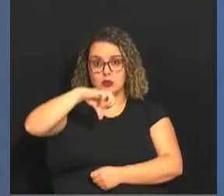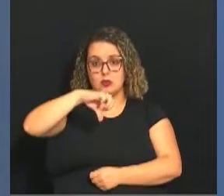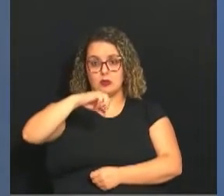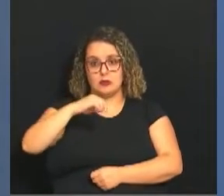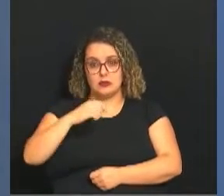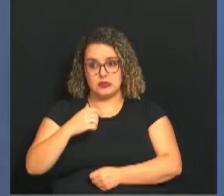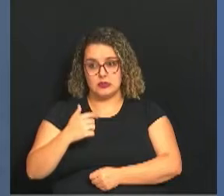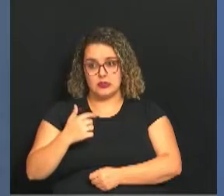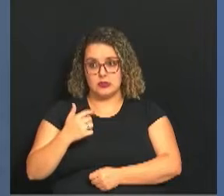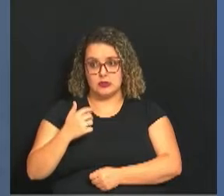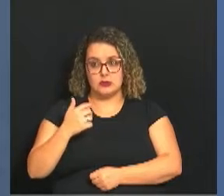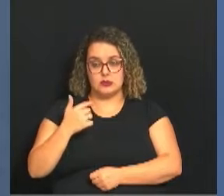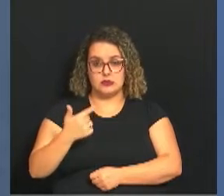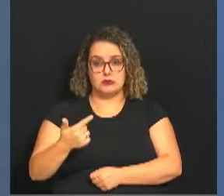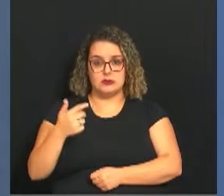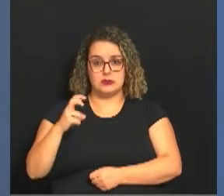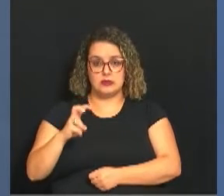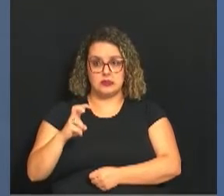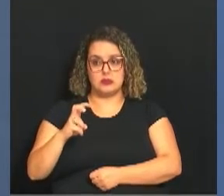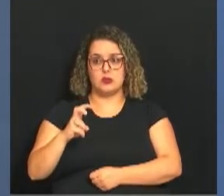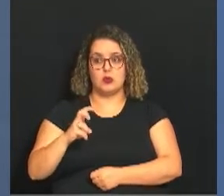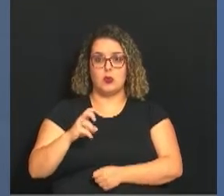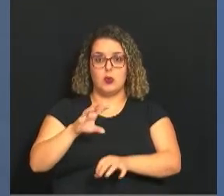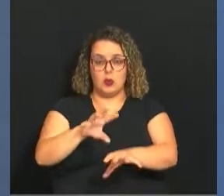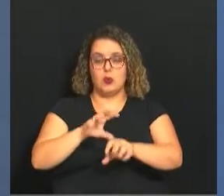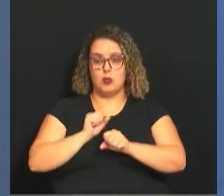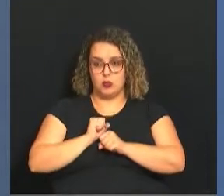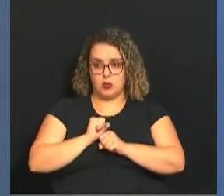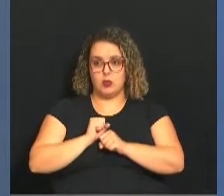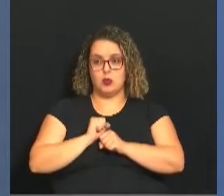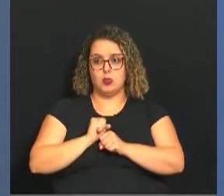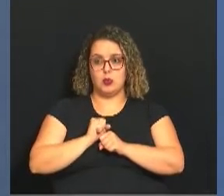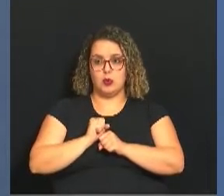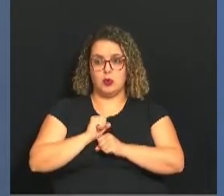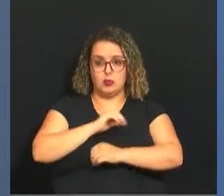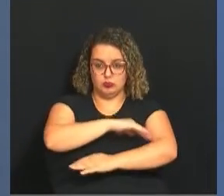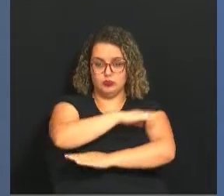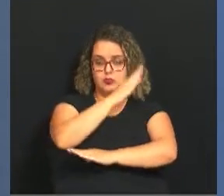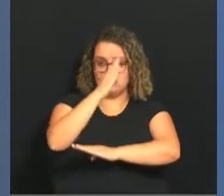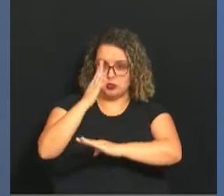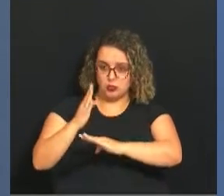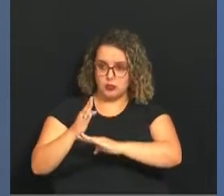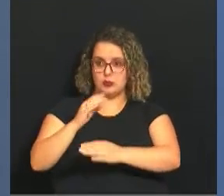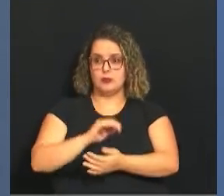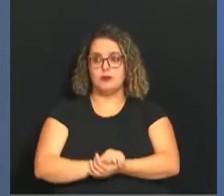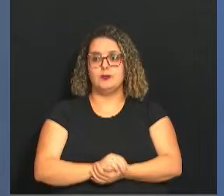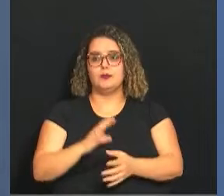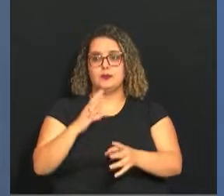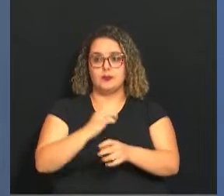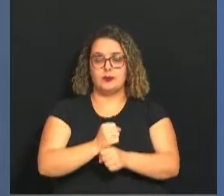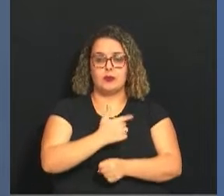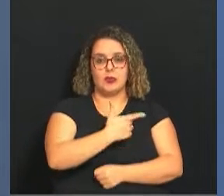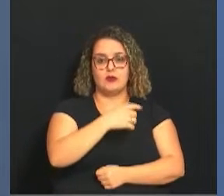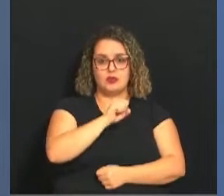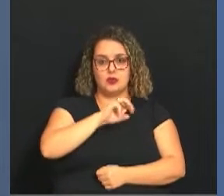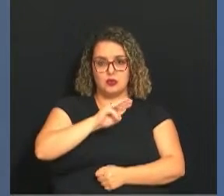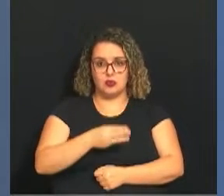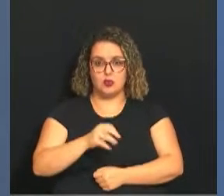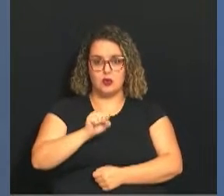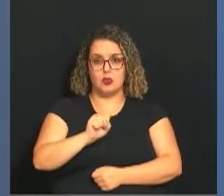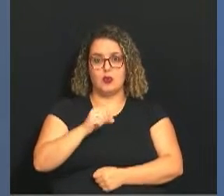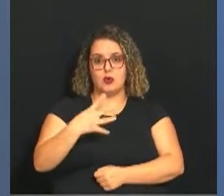30.995 novos casos registrados nas últimas 24 horas, somando